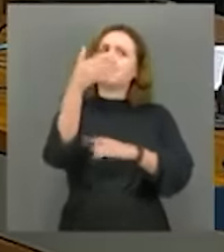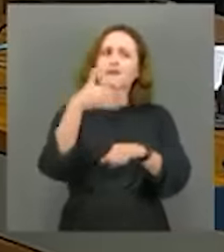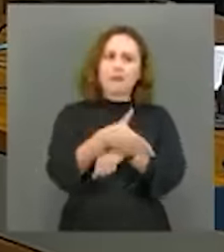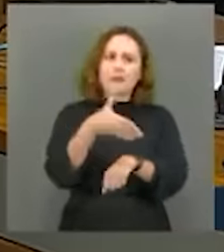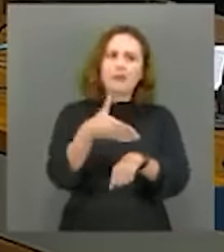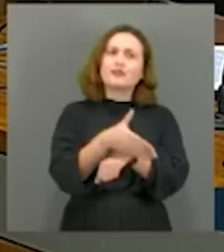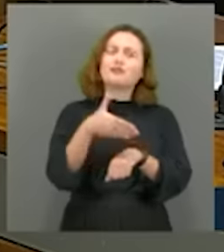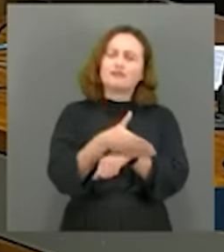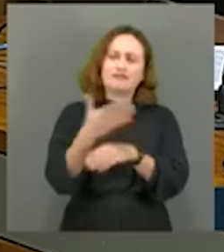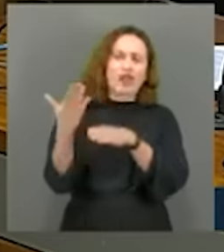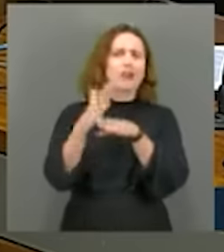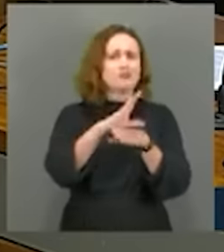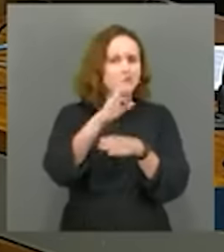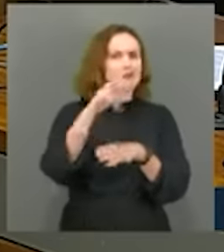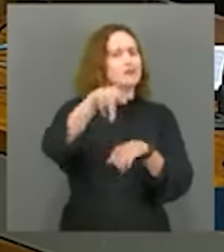ao país